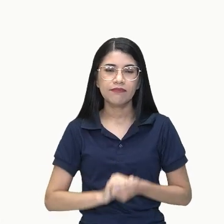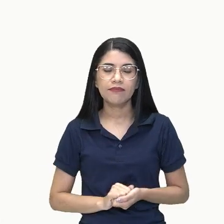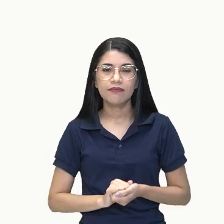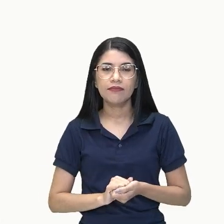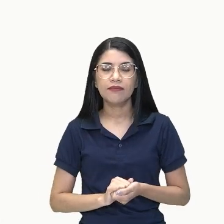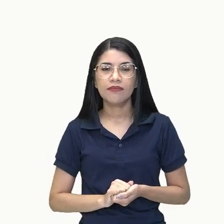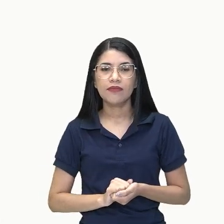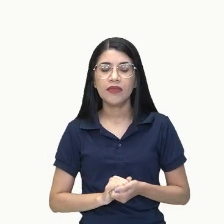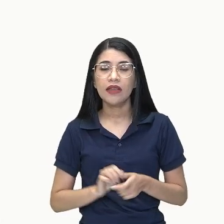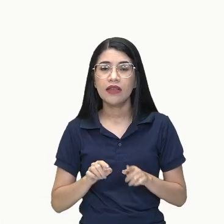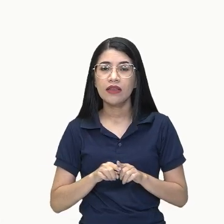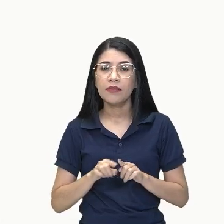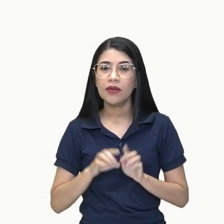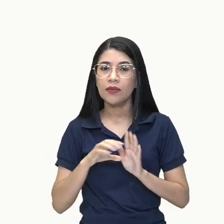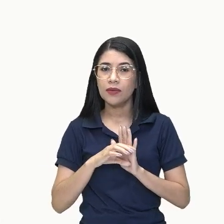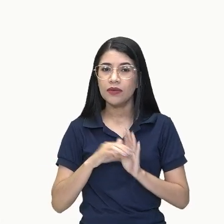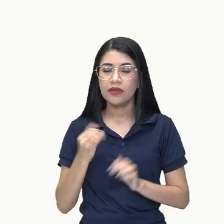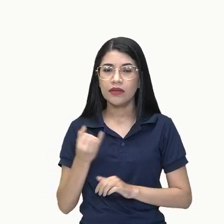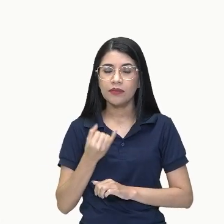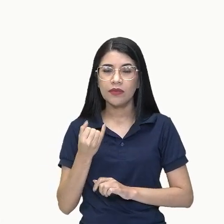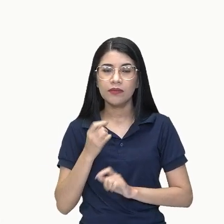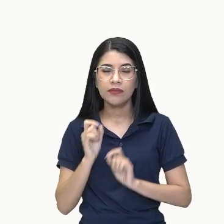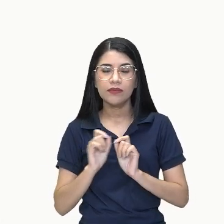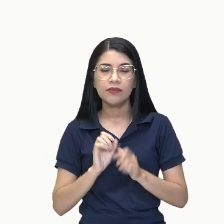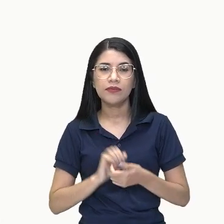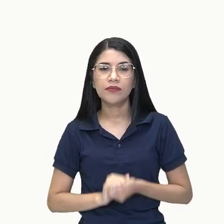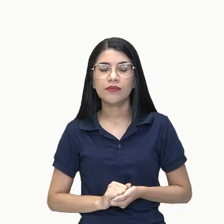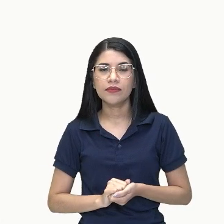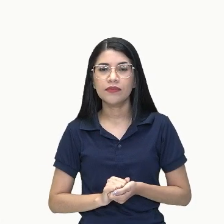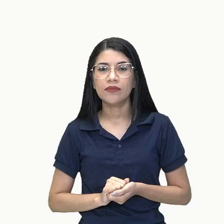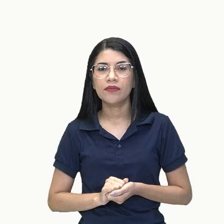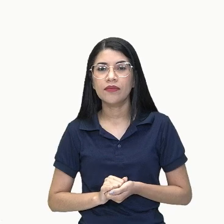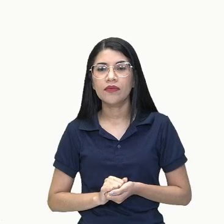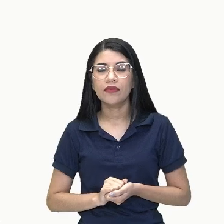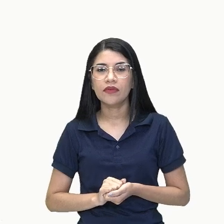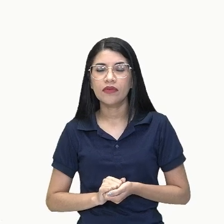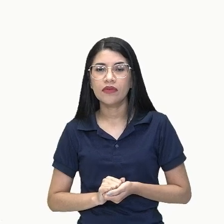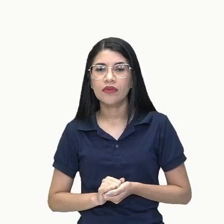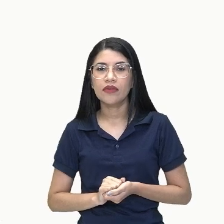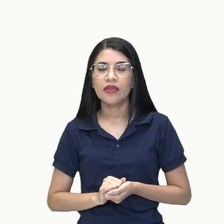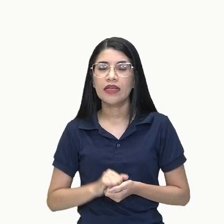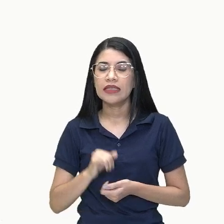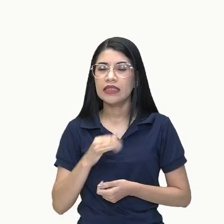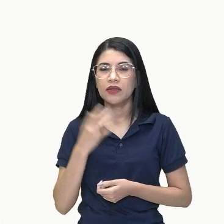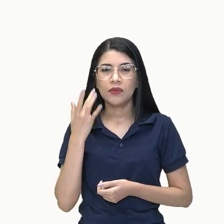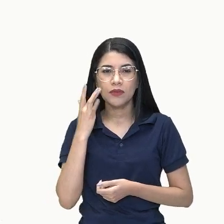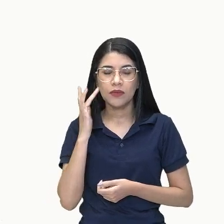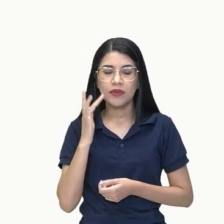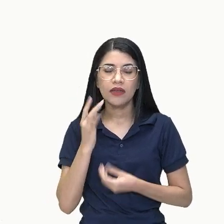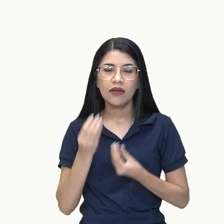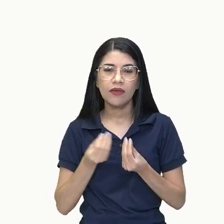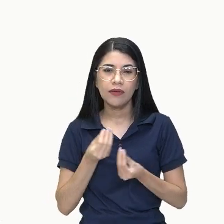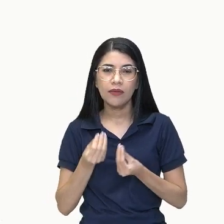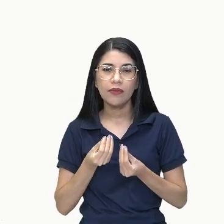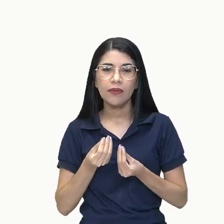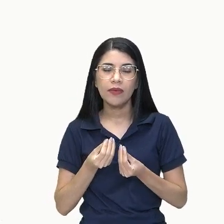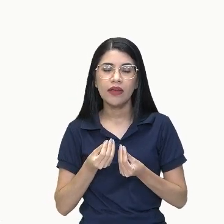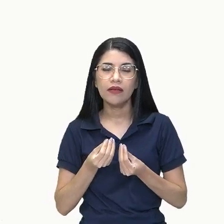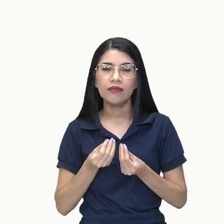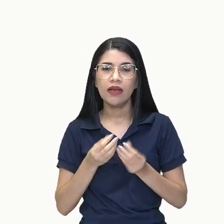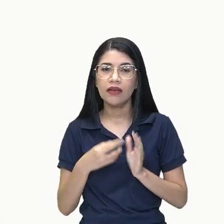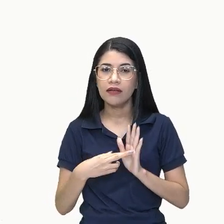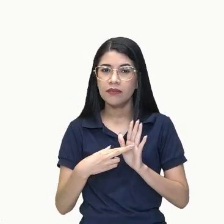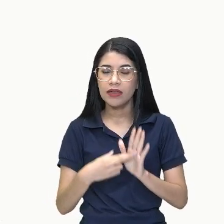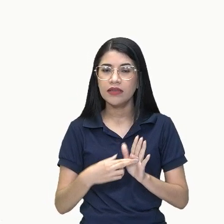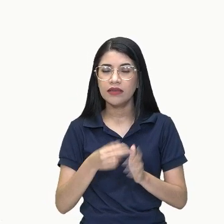Outro conceito-chave, mas antes de falar de origem, vem aqui comigo também, porque se você não entender esse detalhe agora da